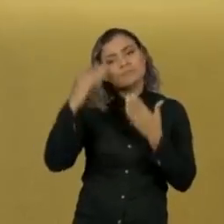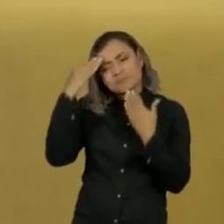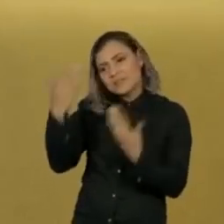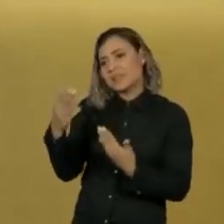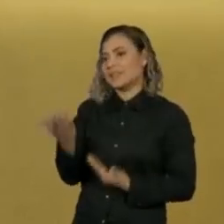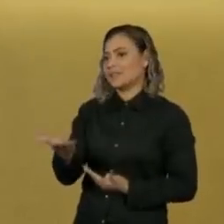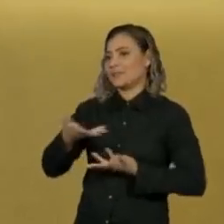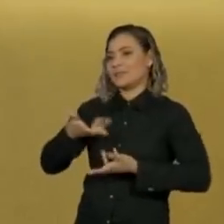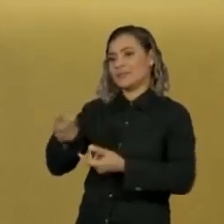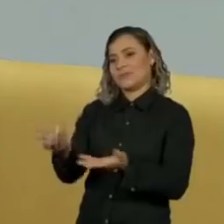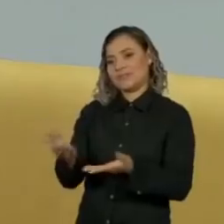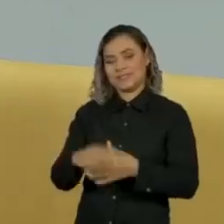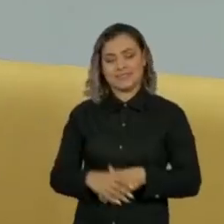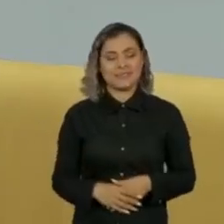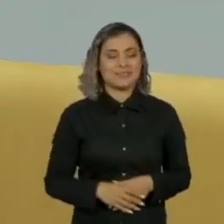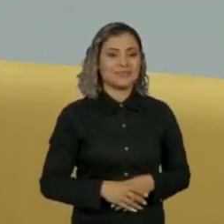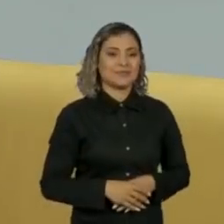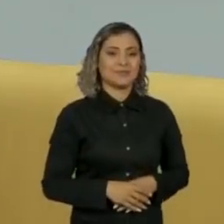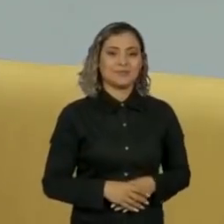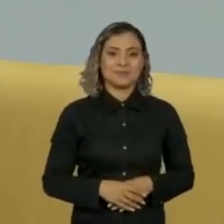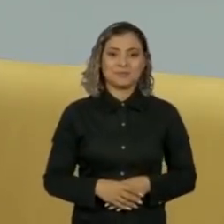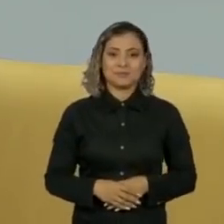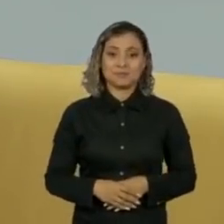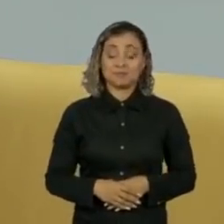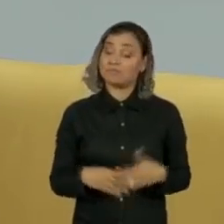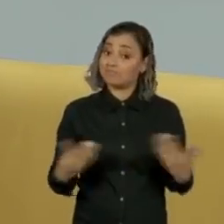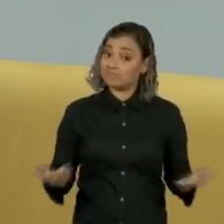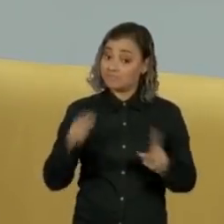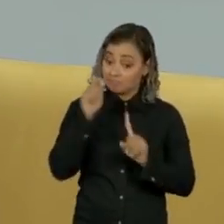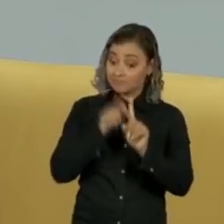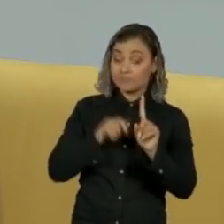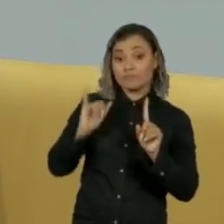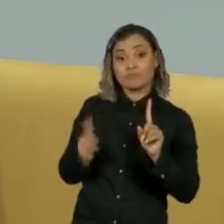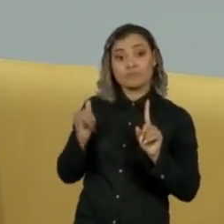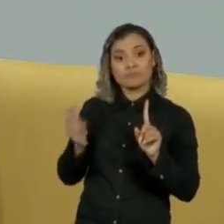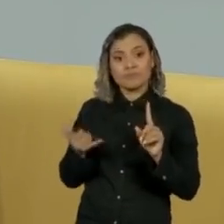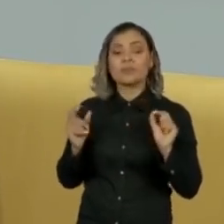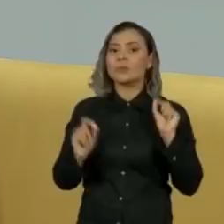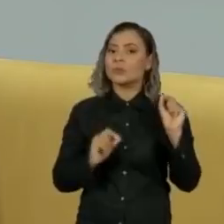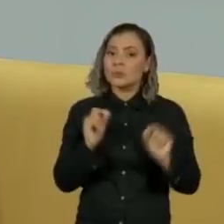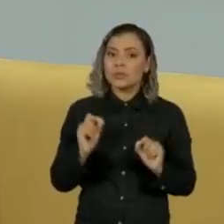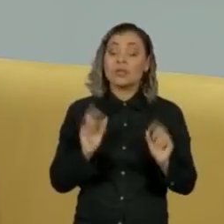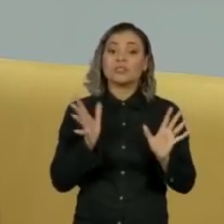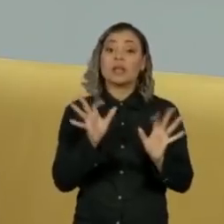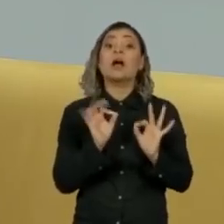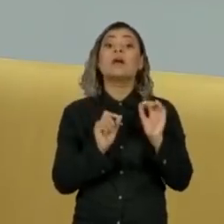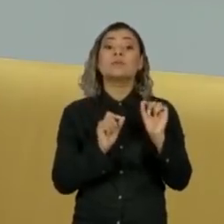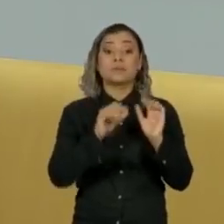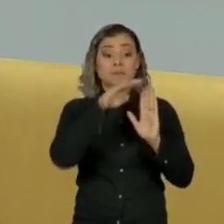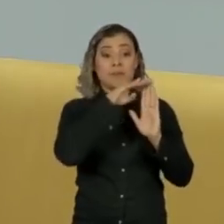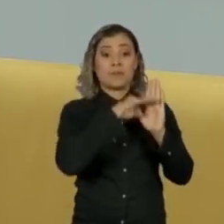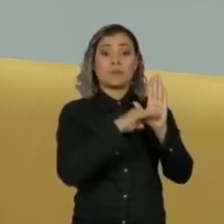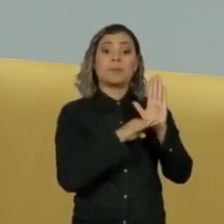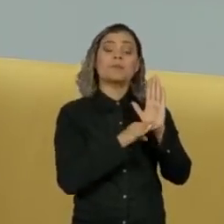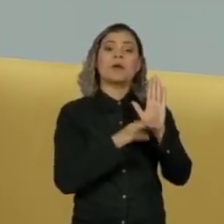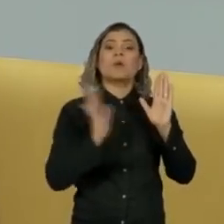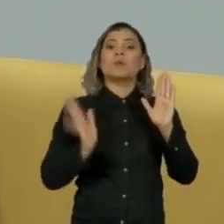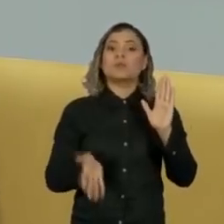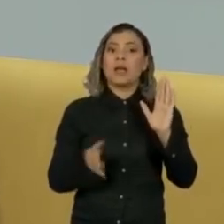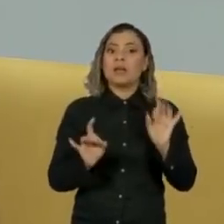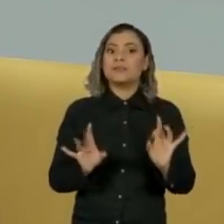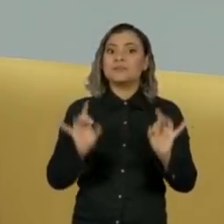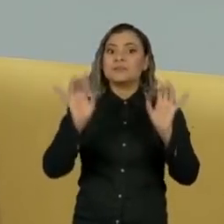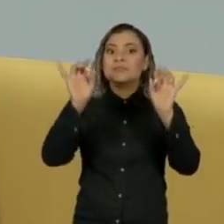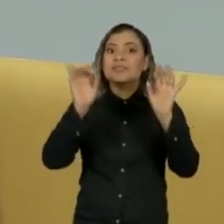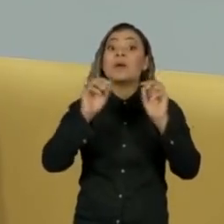próxima. Obrigada a você, Joyce. Obrigada. Bom, neste mês de janeiro, a programação do Museu Catavento é especial